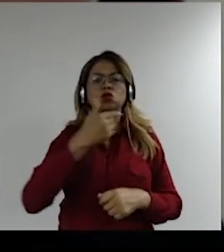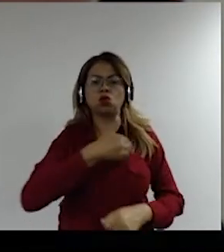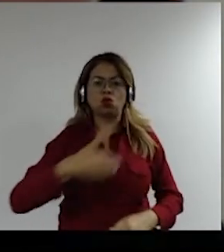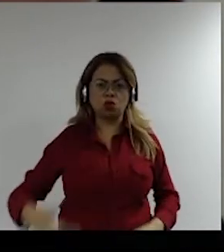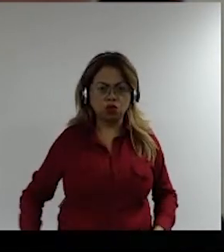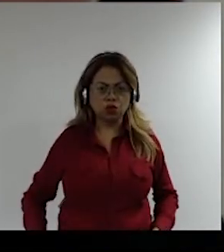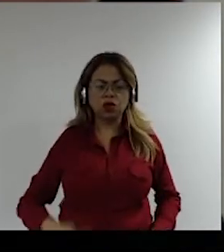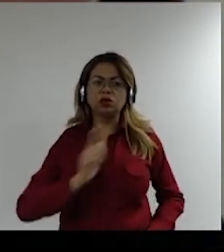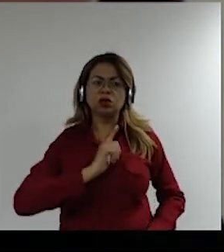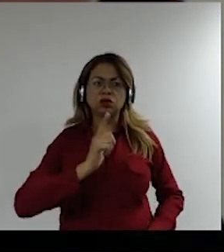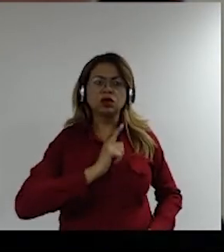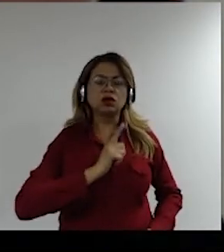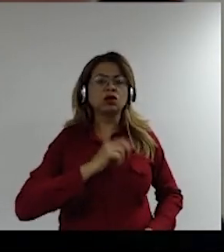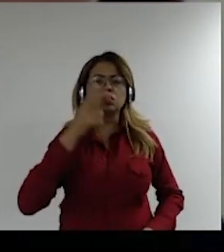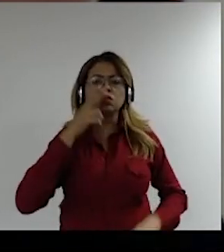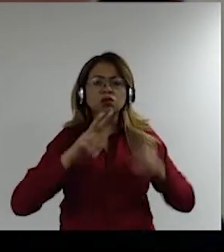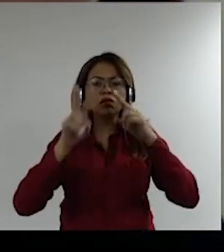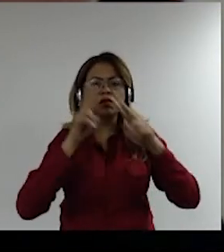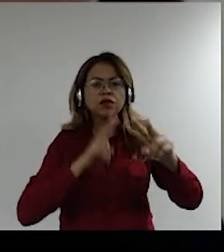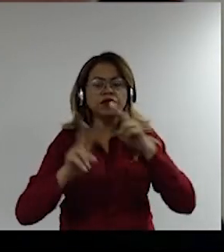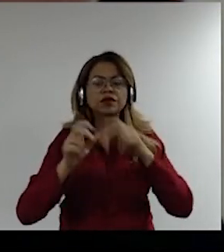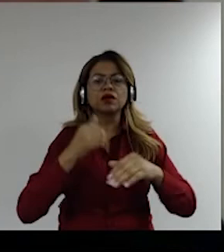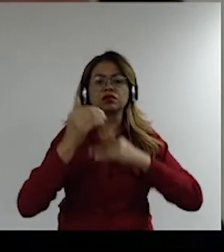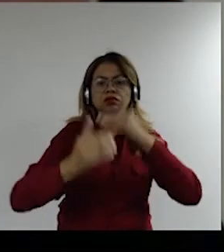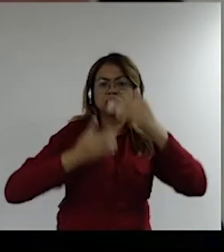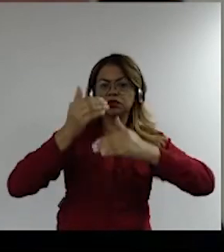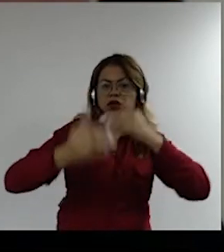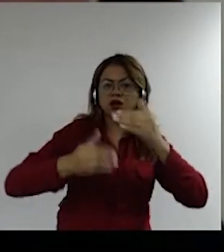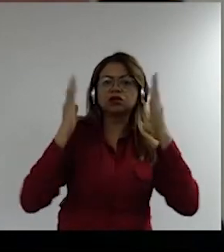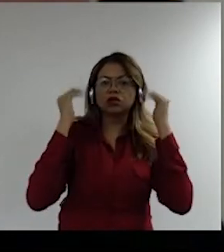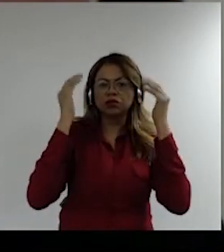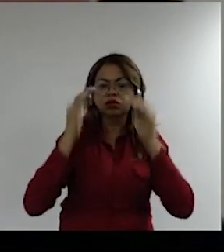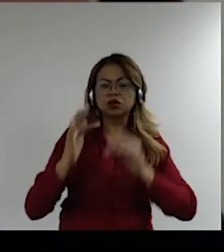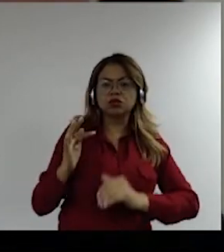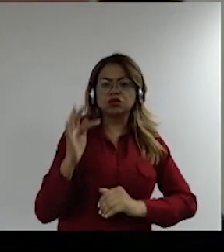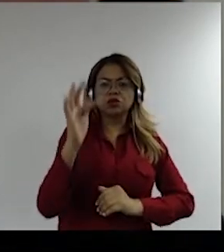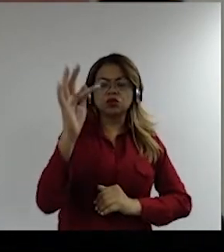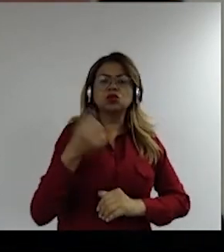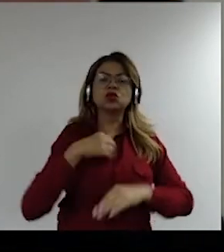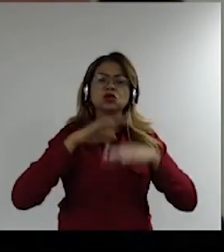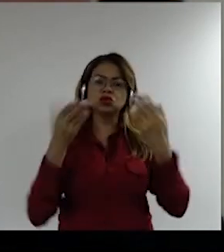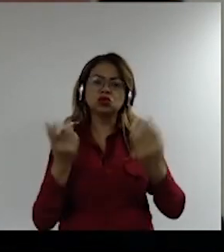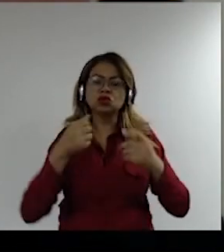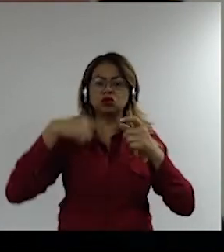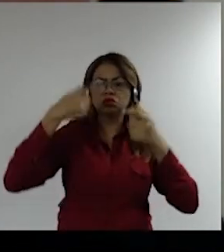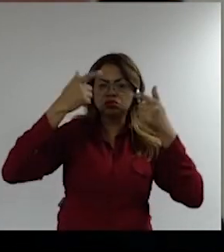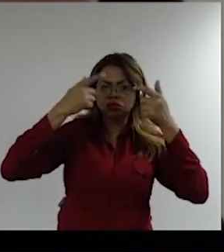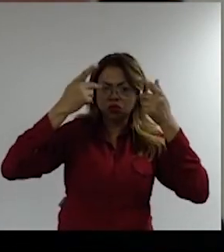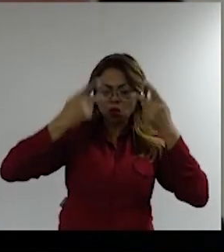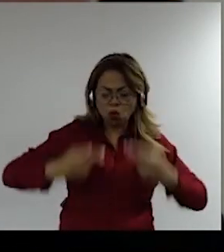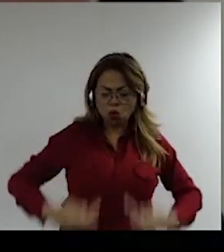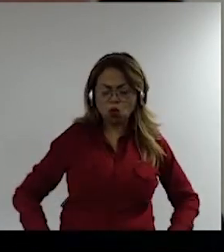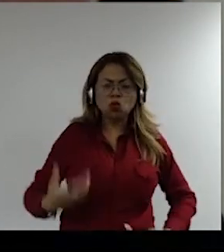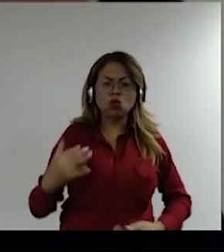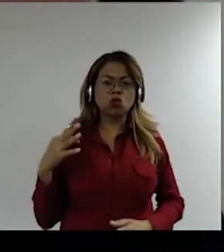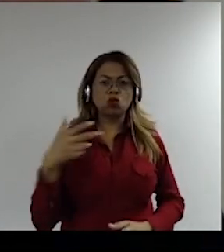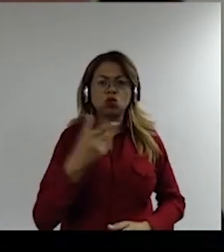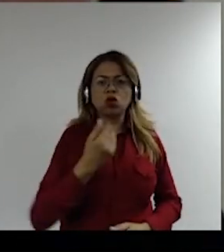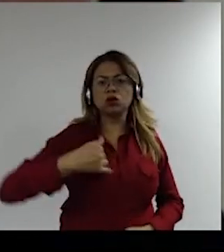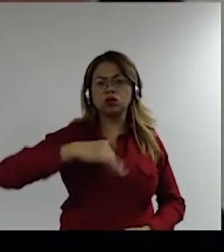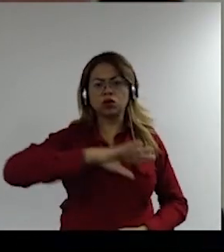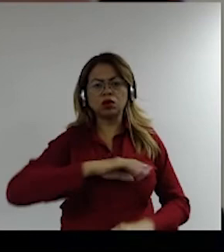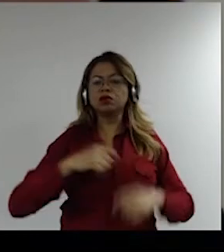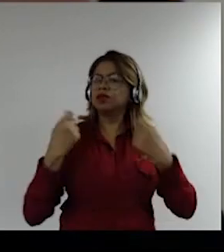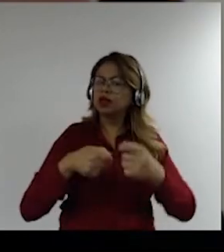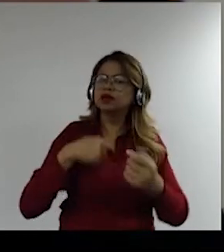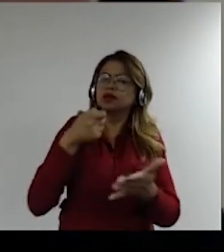tem uma visão de progresso, de sucesso futuro, de humanização de todos nós, é preciso investir